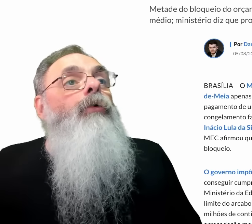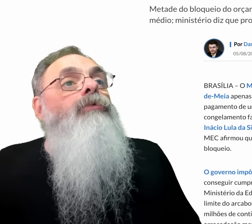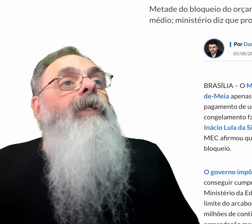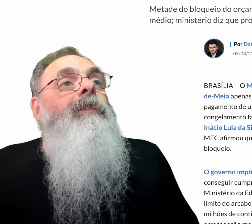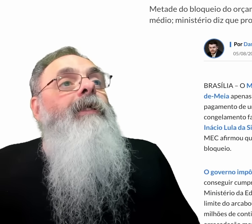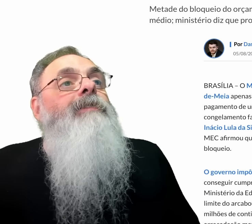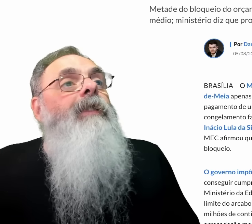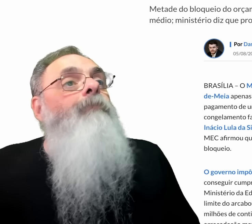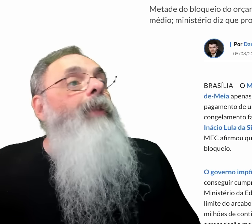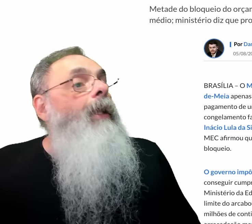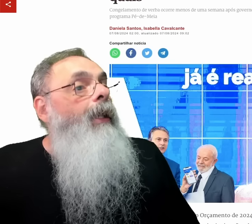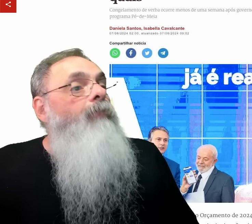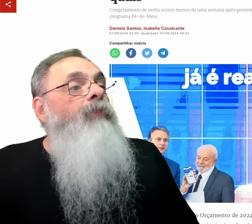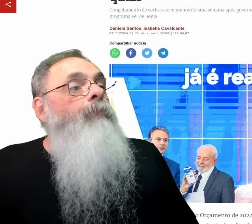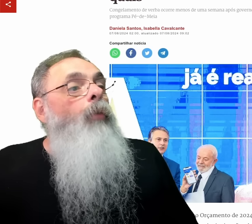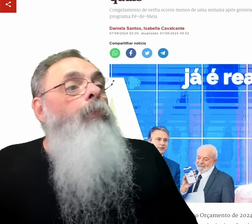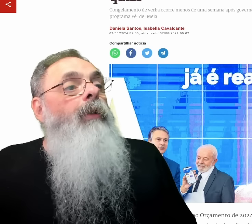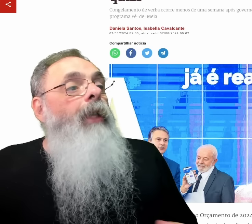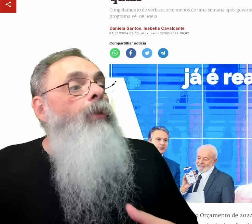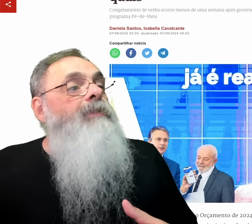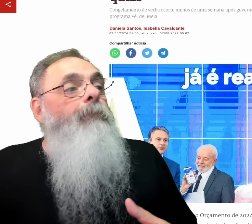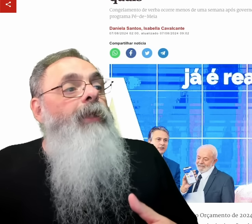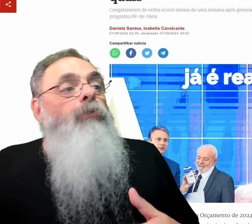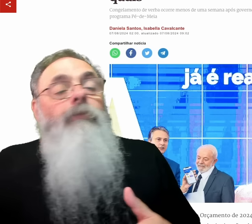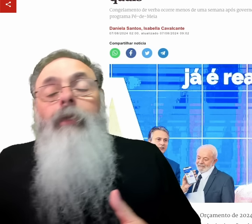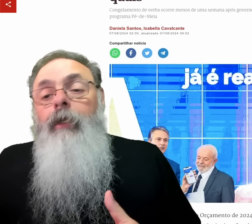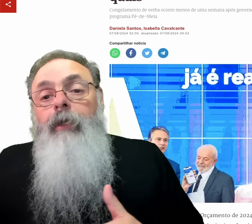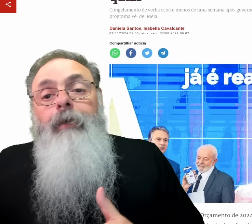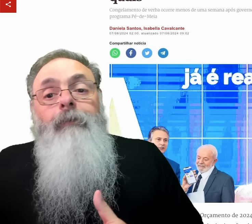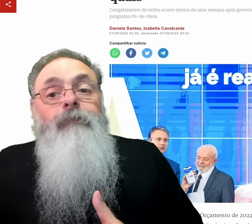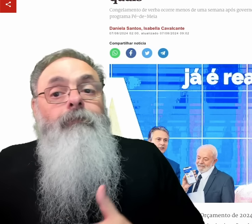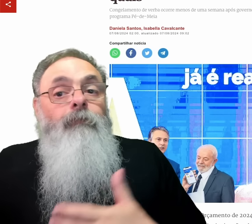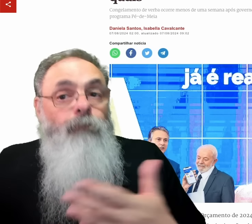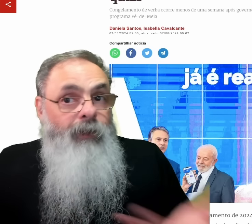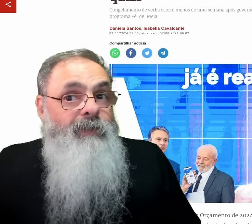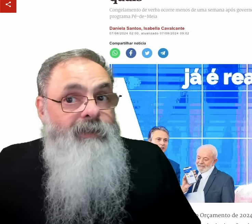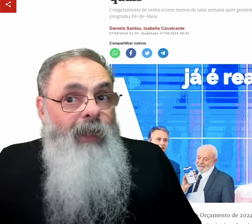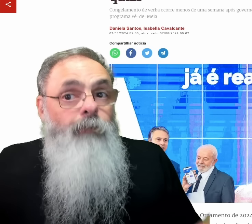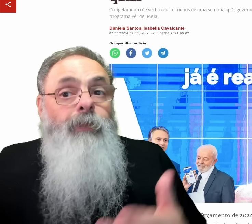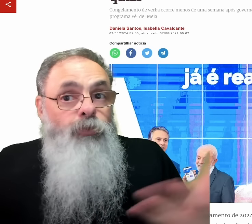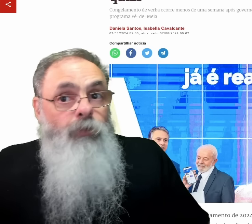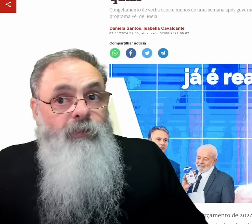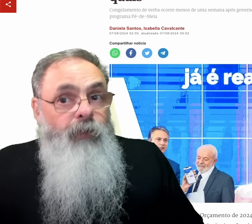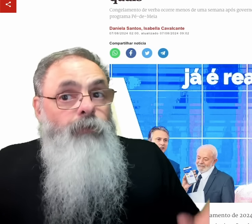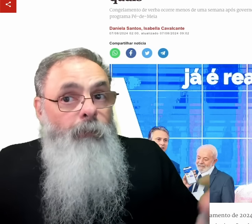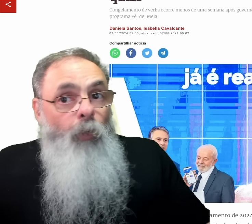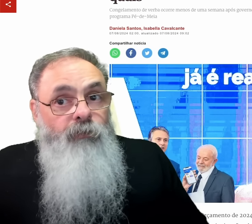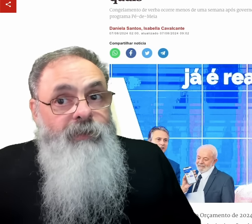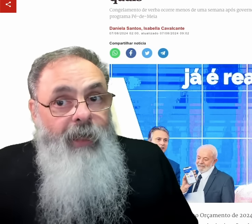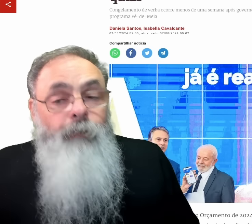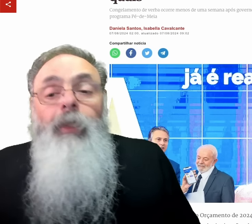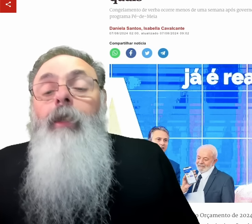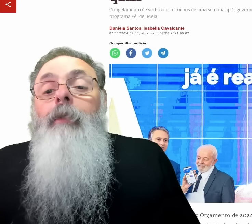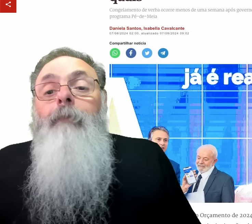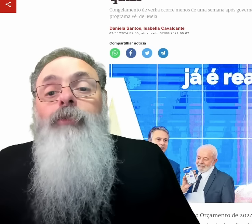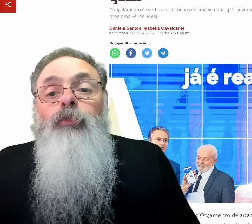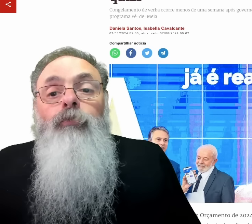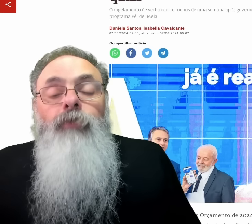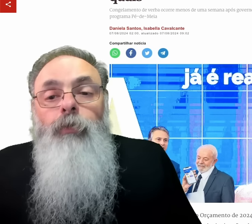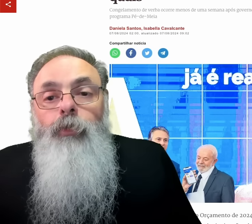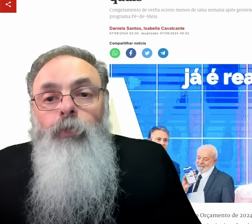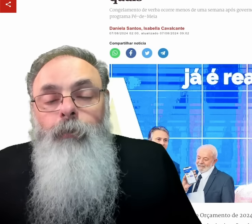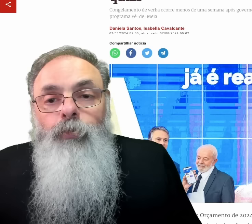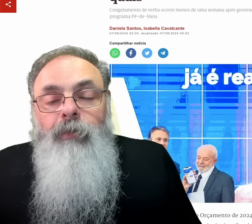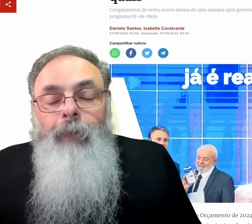um dia com certeza né enfim o bloqueio no orçamento eh eh foi necessário precisou ser feito Que bom que fizeram mas eu